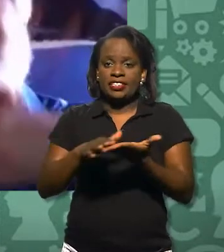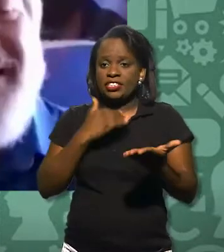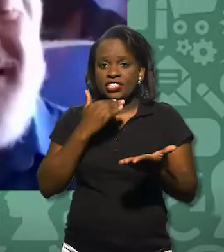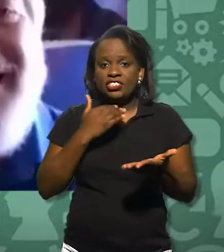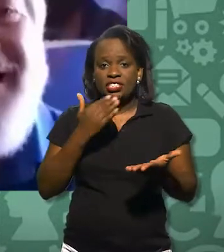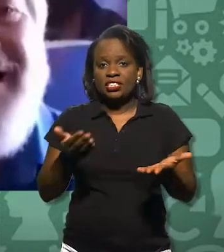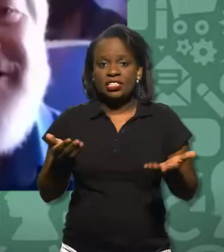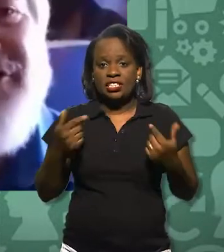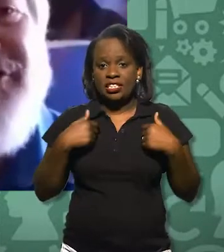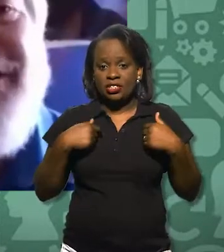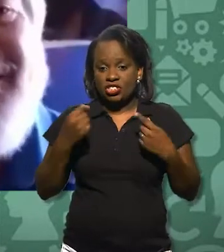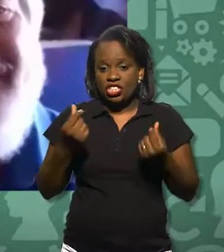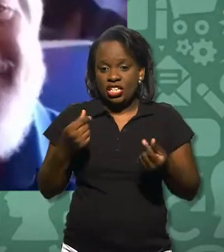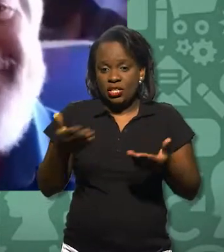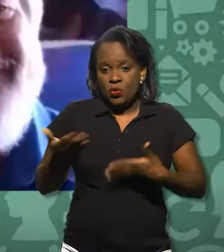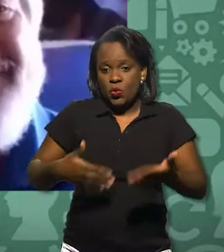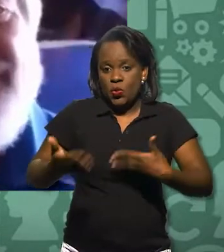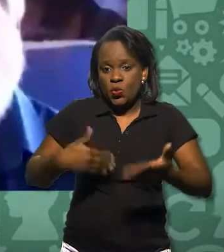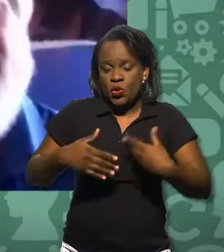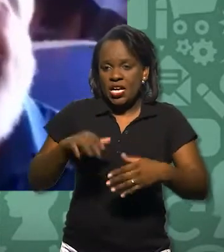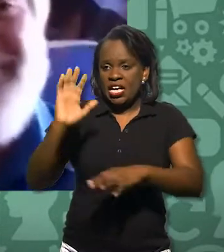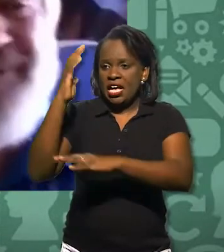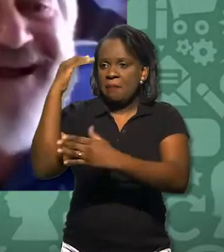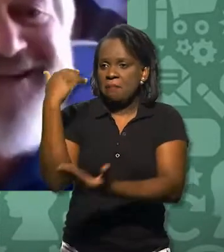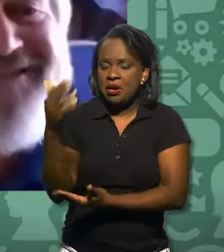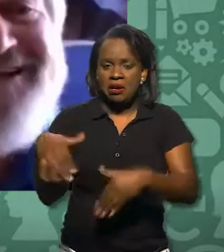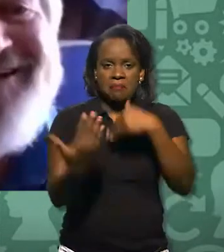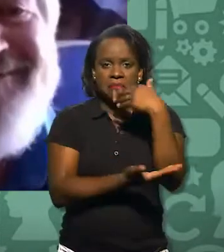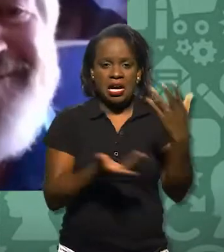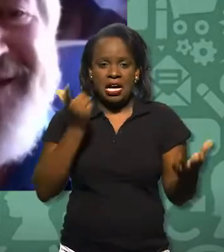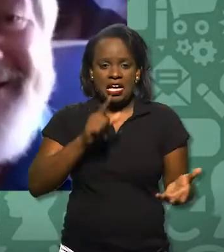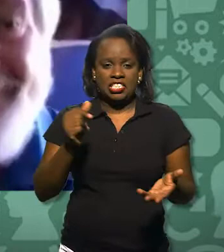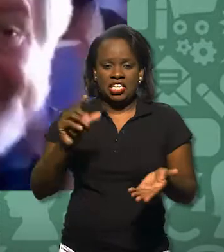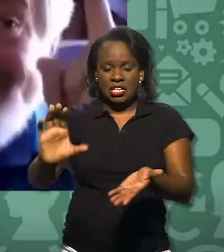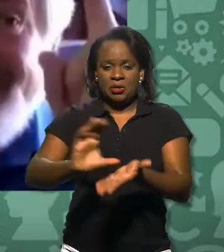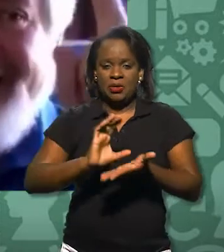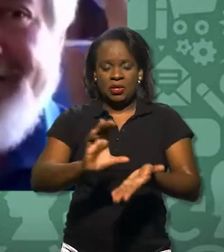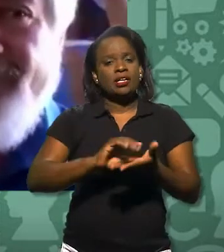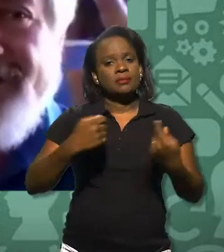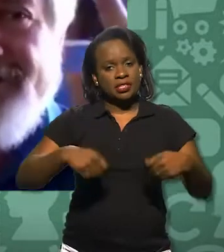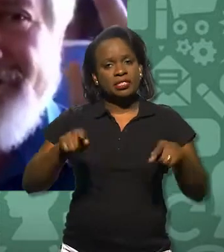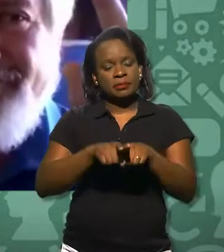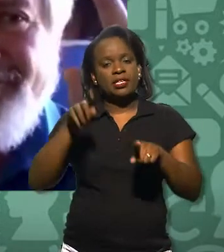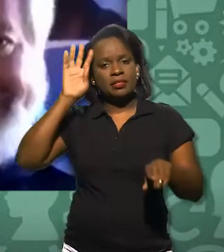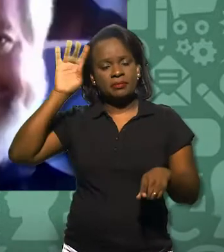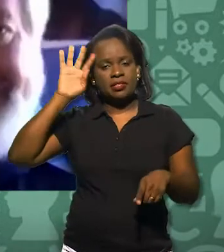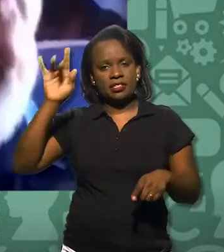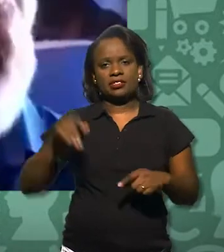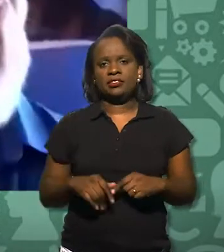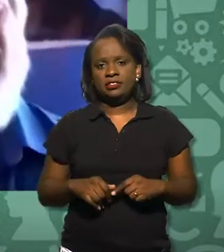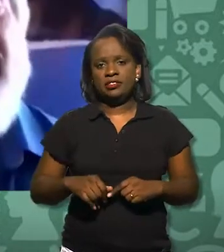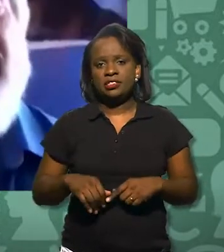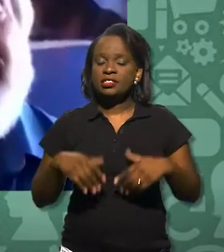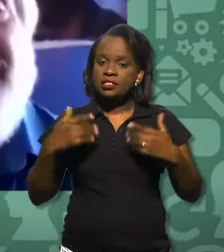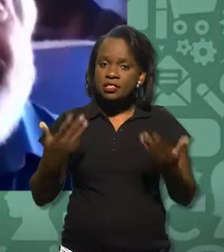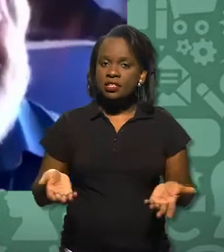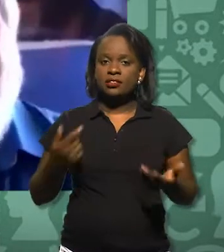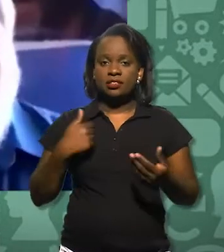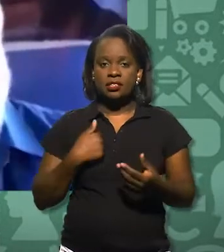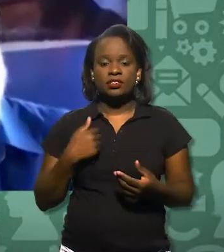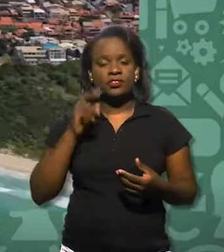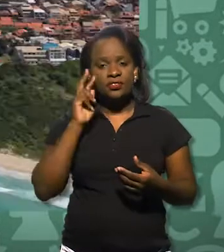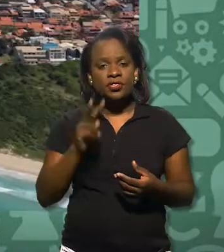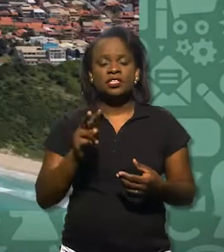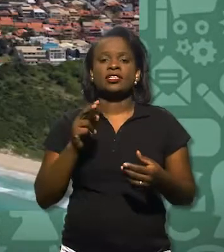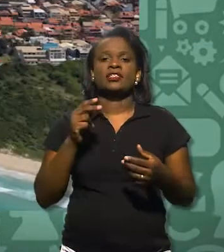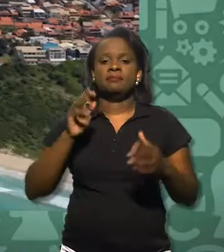O que adiantou eu ganhar dinheirão, destruir para ganhar dinheiro? Eu acho que também é refletido isso, se reflete. Então,